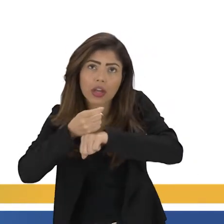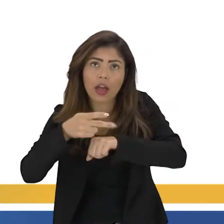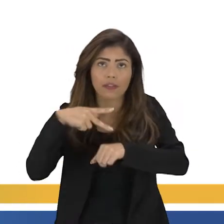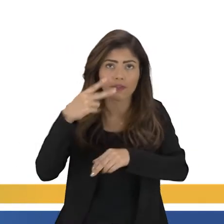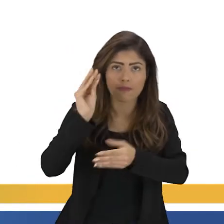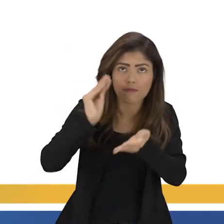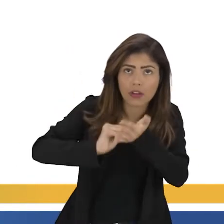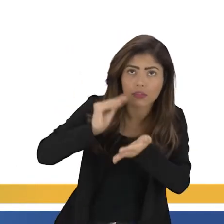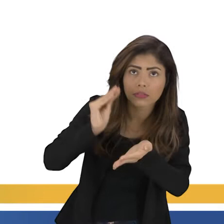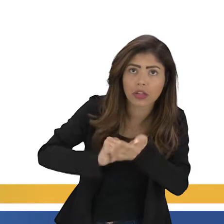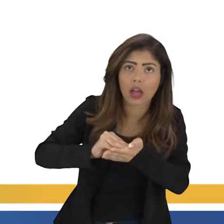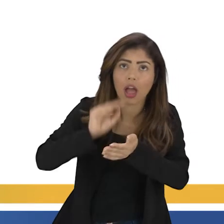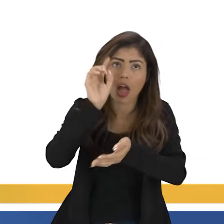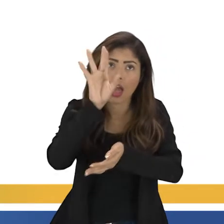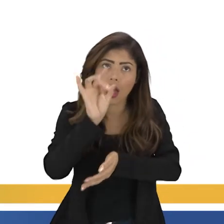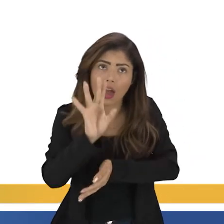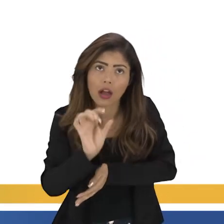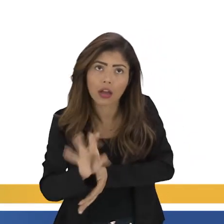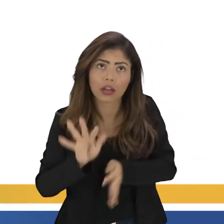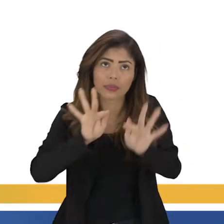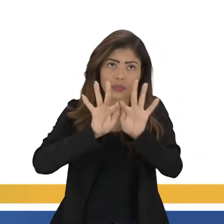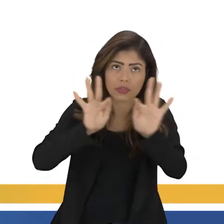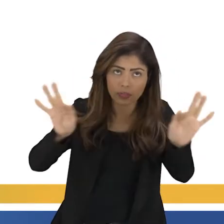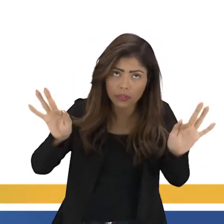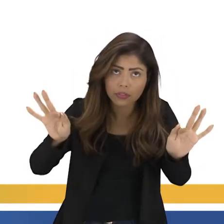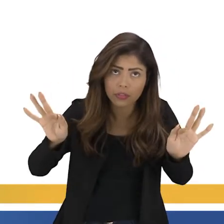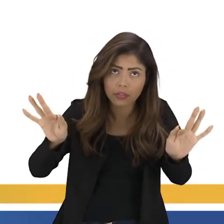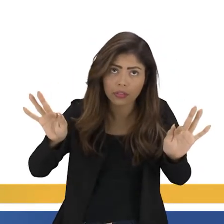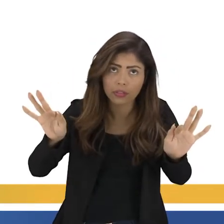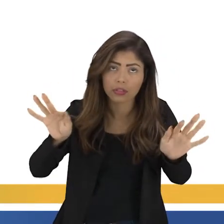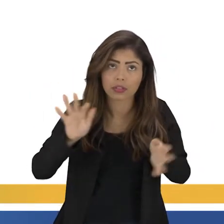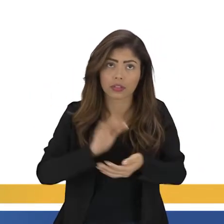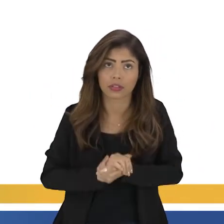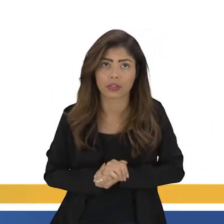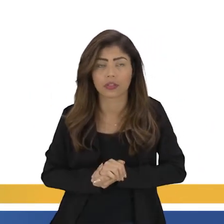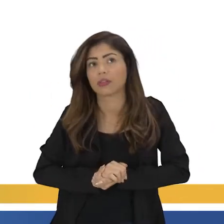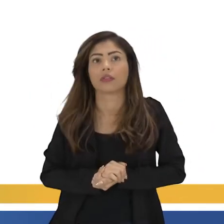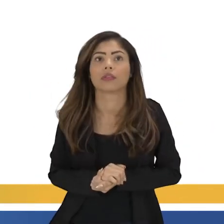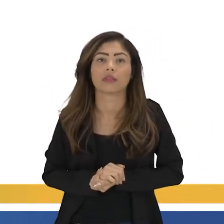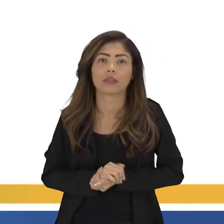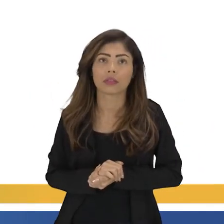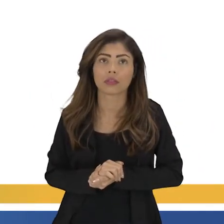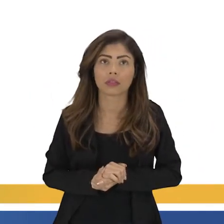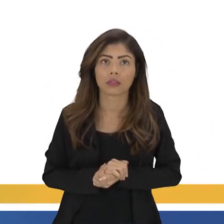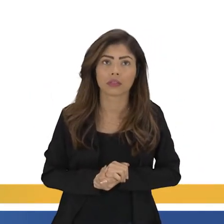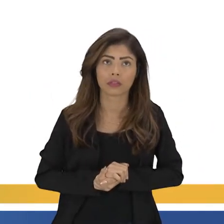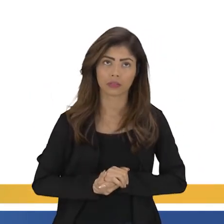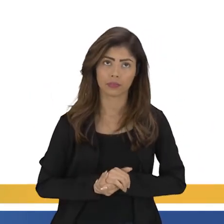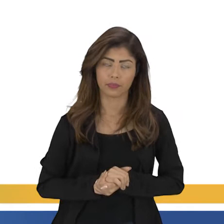estão faltando em cada uma das orações, ok?